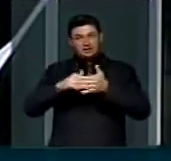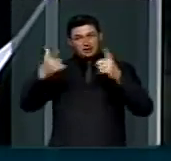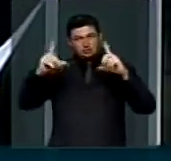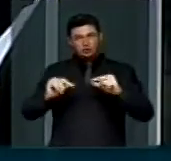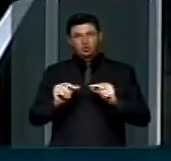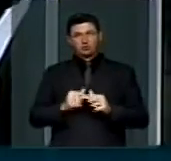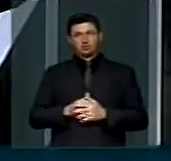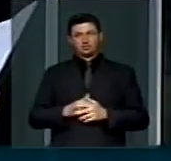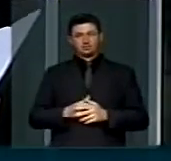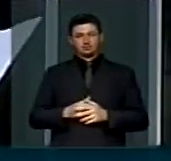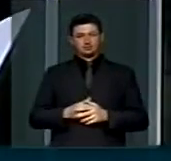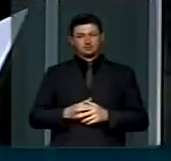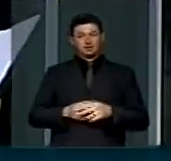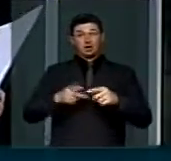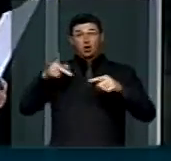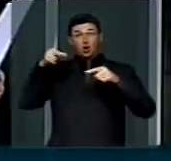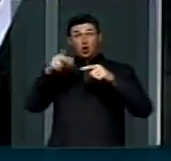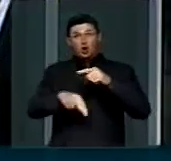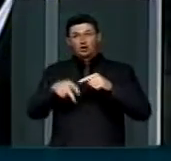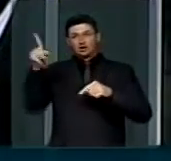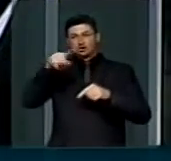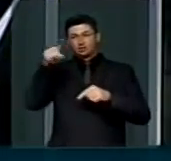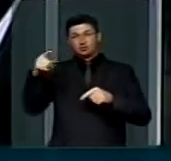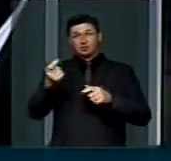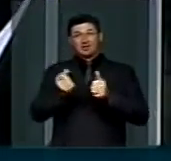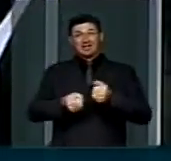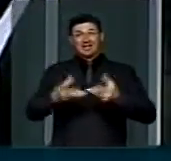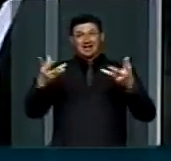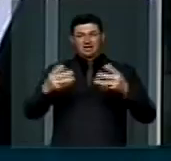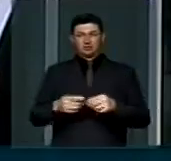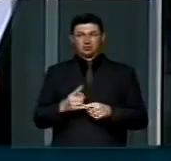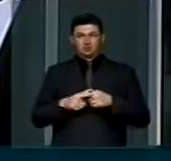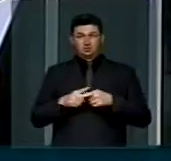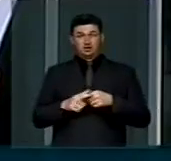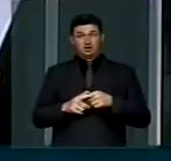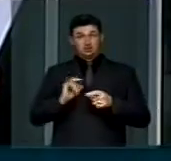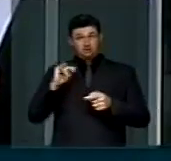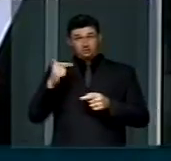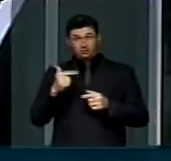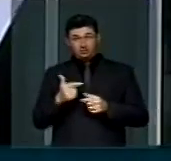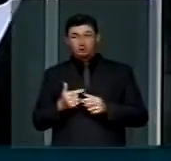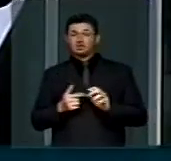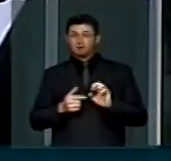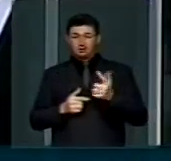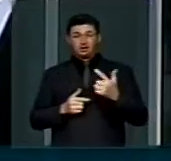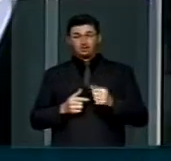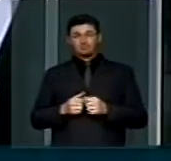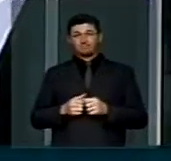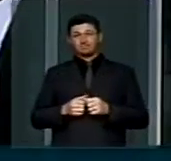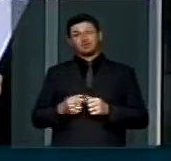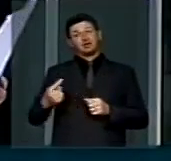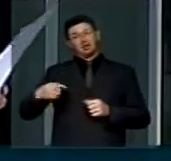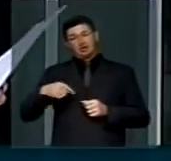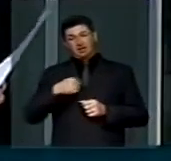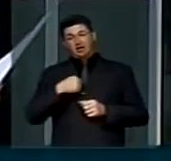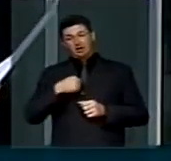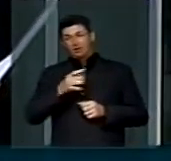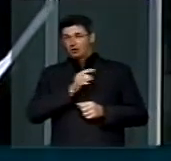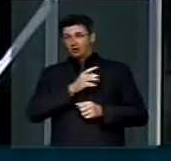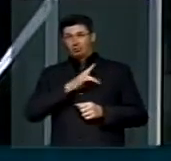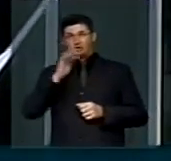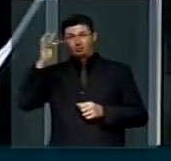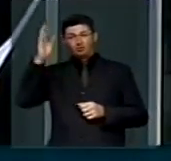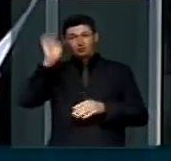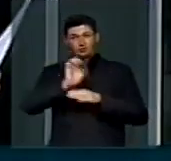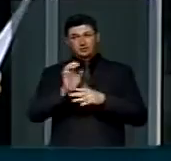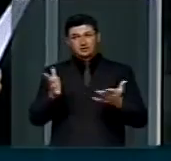comissionados, realizar cortes e reduzir despesas. Caso contrário, temo muito pelo futuro do